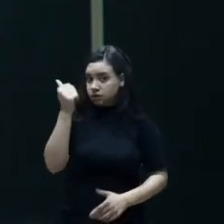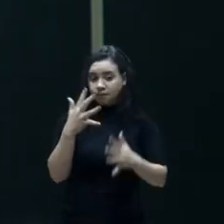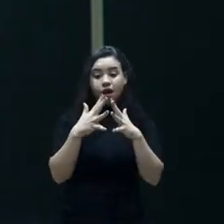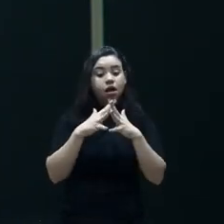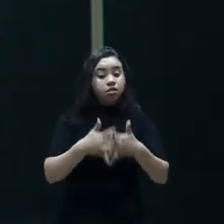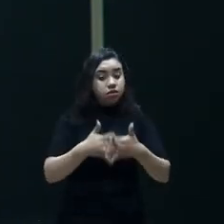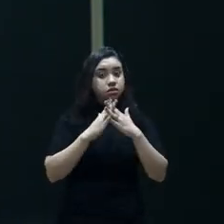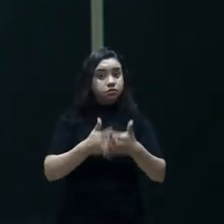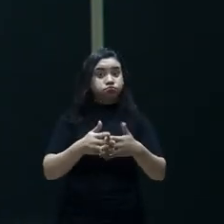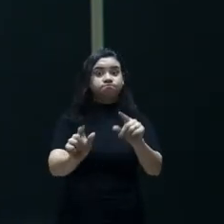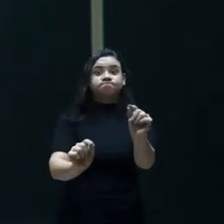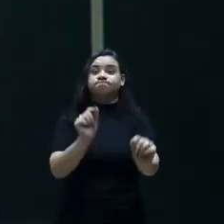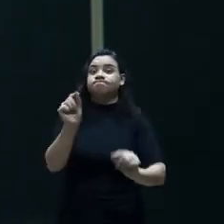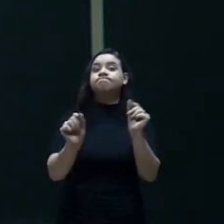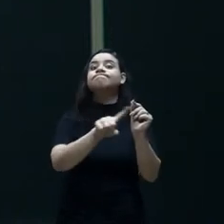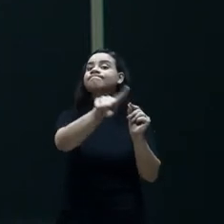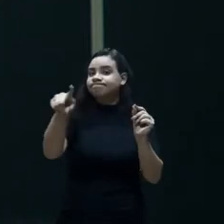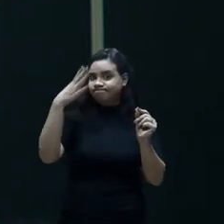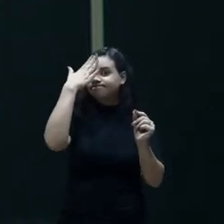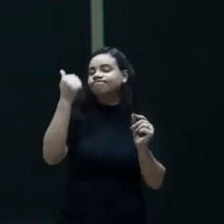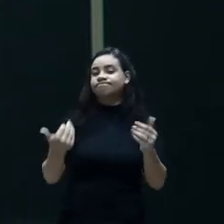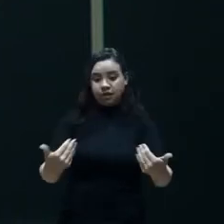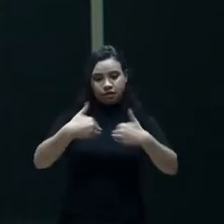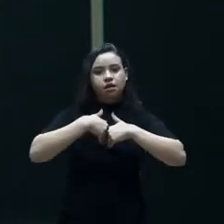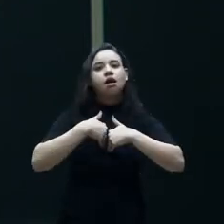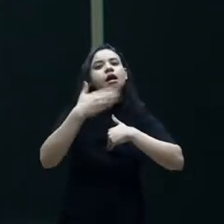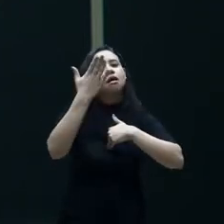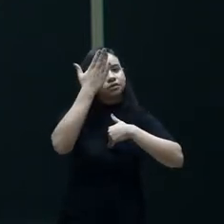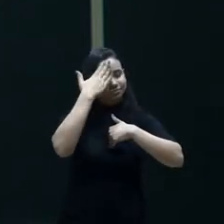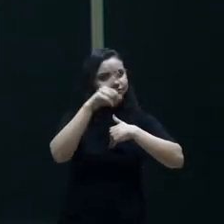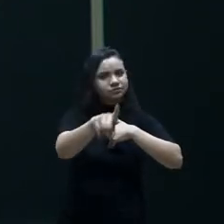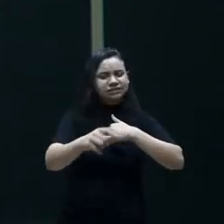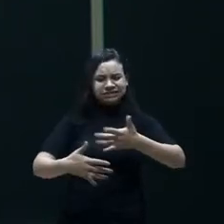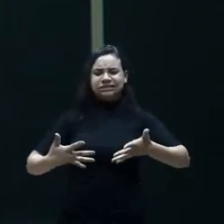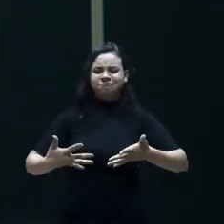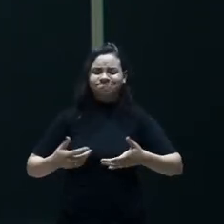Você sabe o que tem impedido. O que tem te travado.